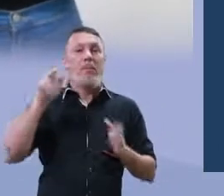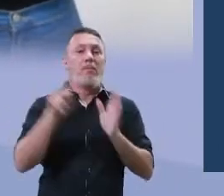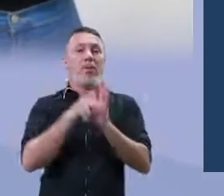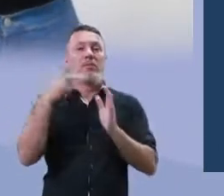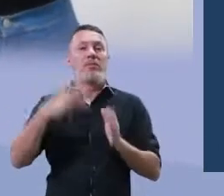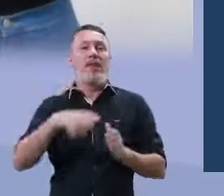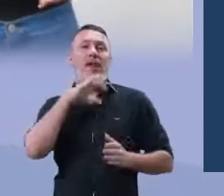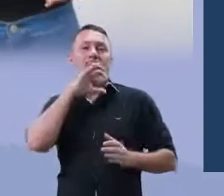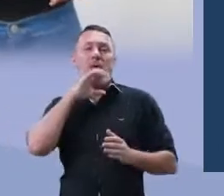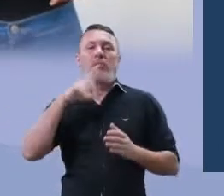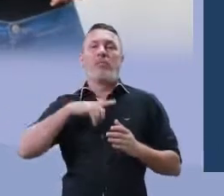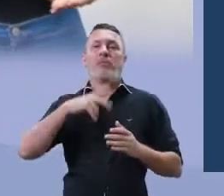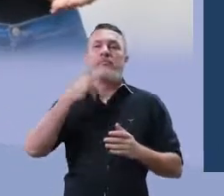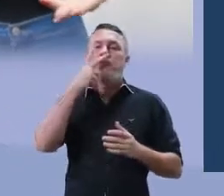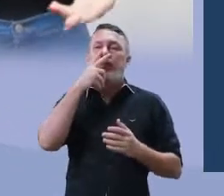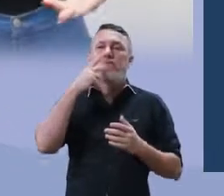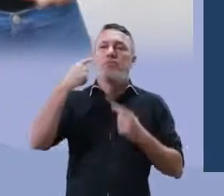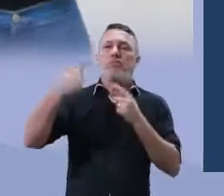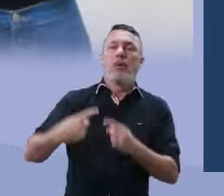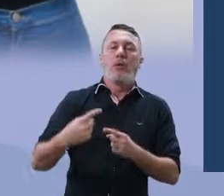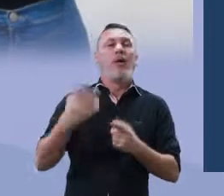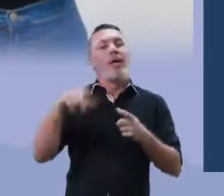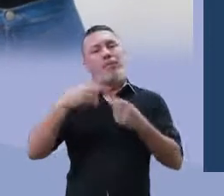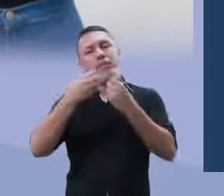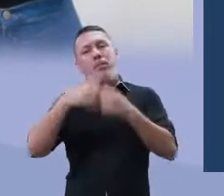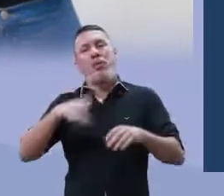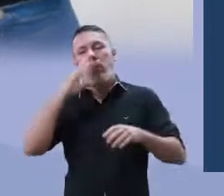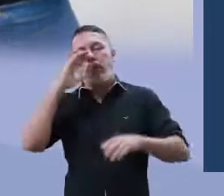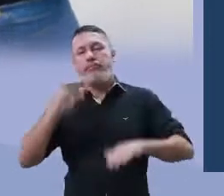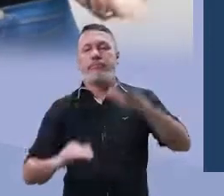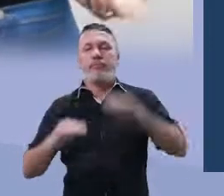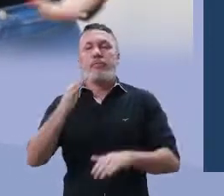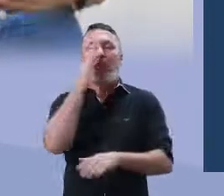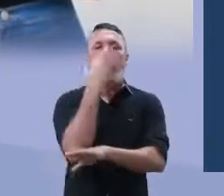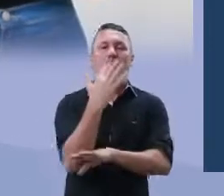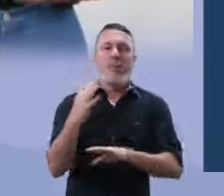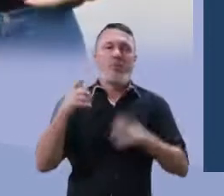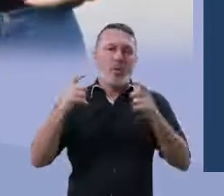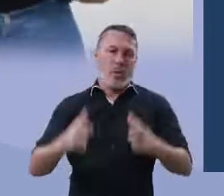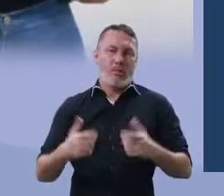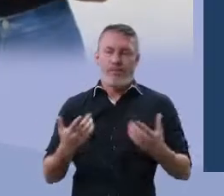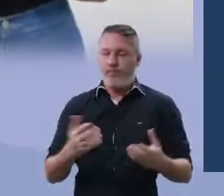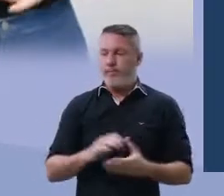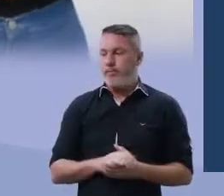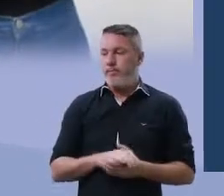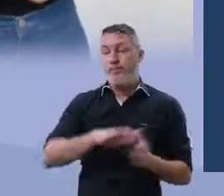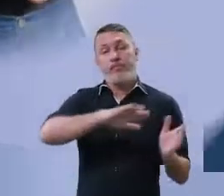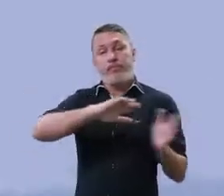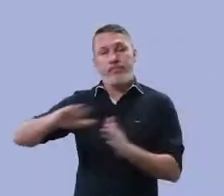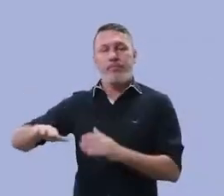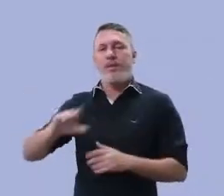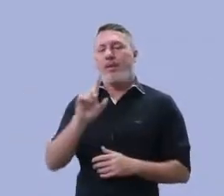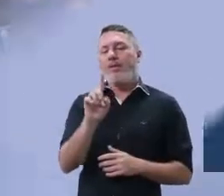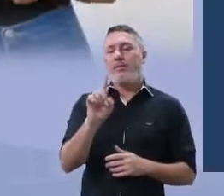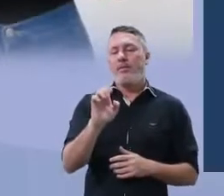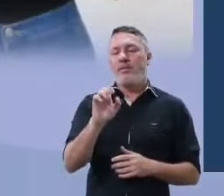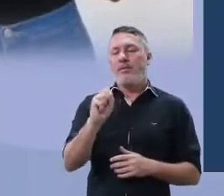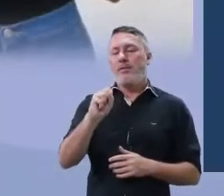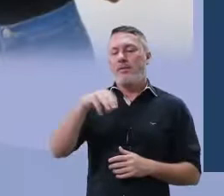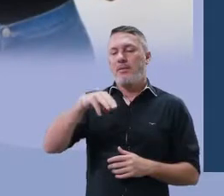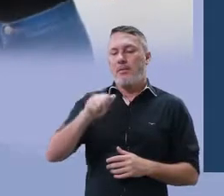aí compete com aquele que já era nativo. E muitas vezes acaba, então, prejudicando a espécie endêmica do local.